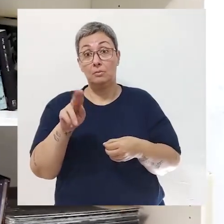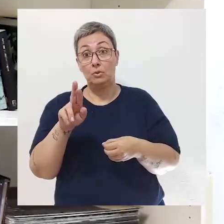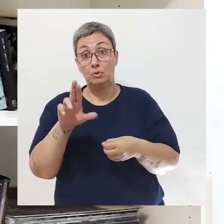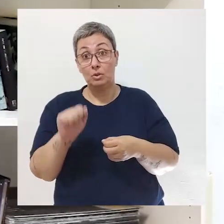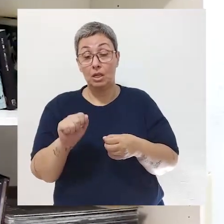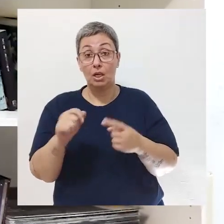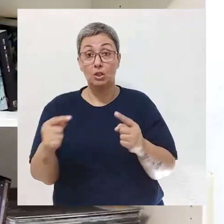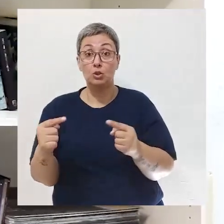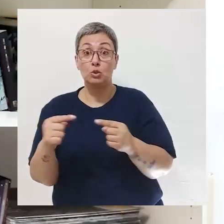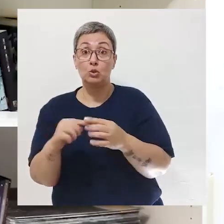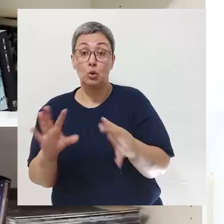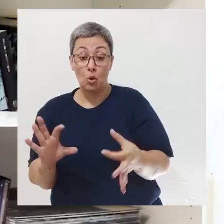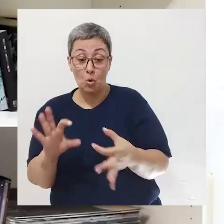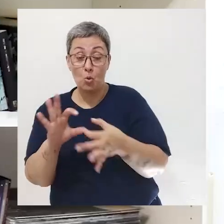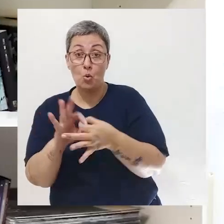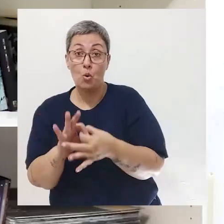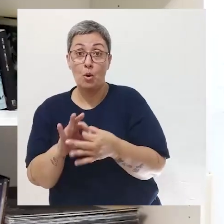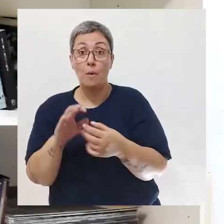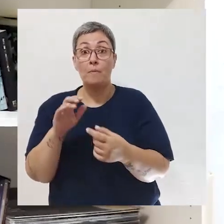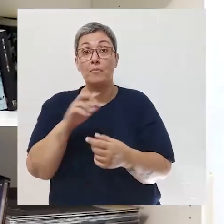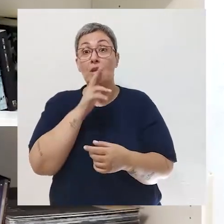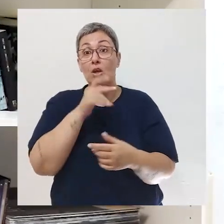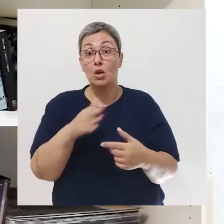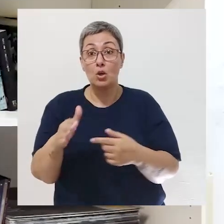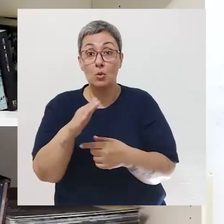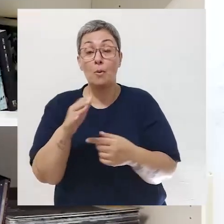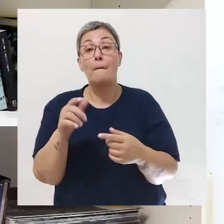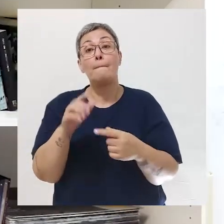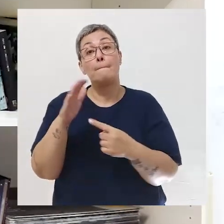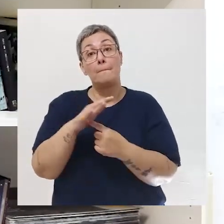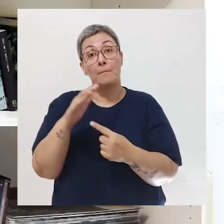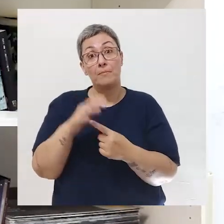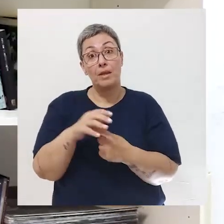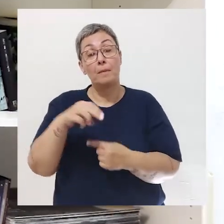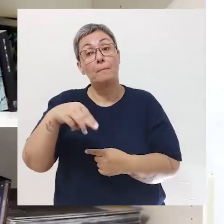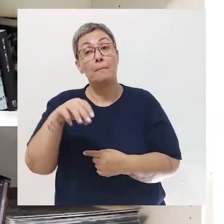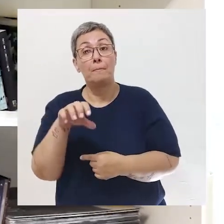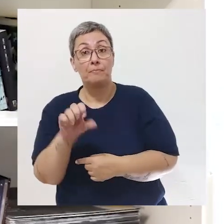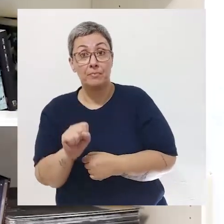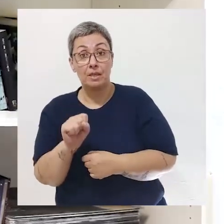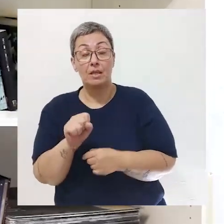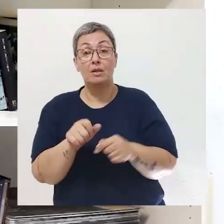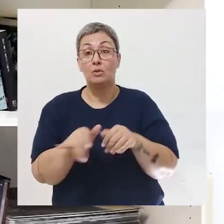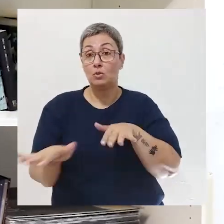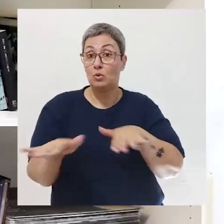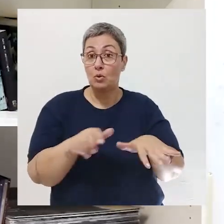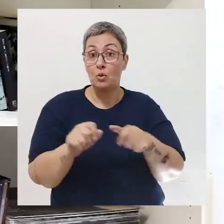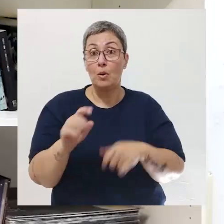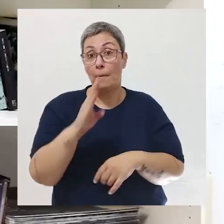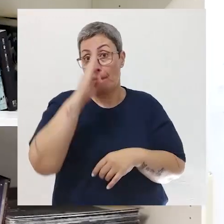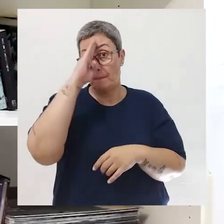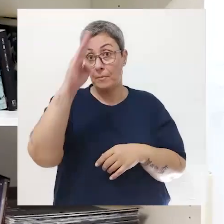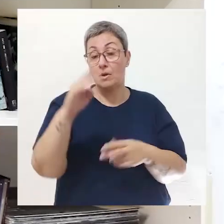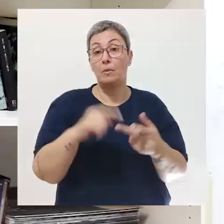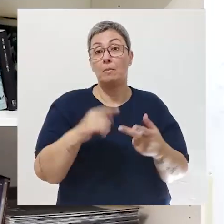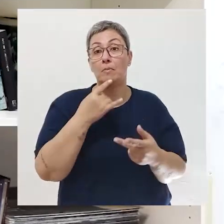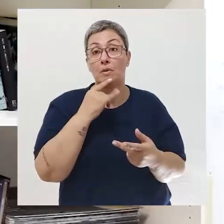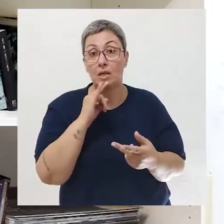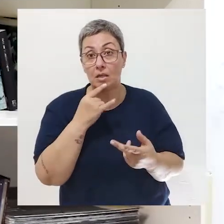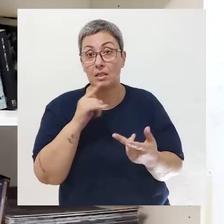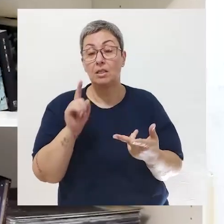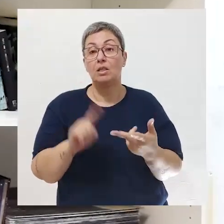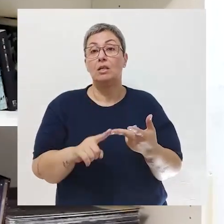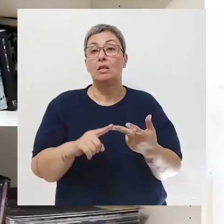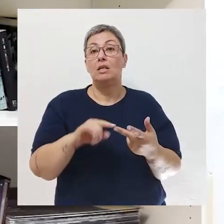Rio Paraná, na divisa com o Mato Grosso do Sul. Os afluentes principais, o Rio